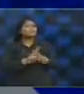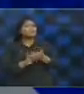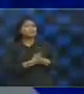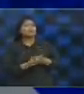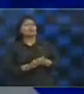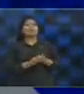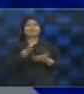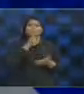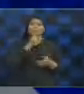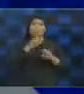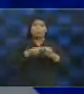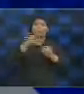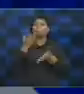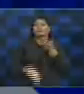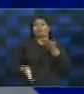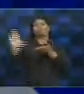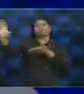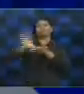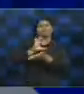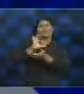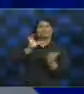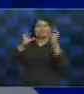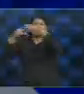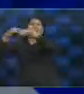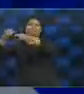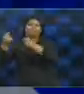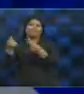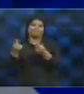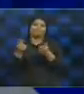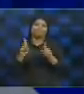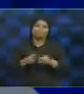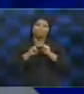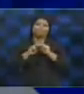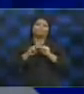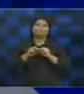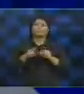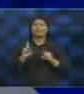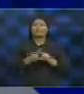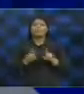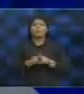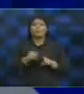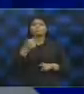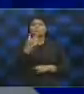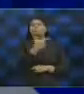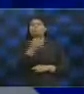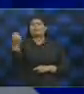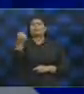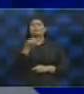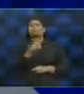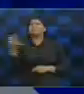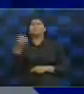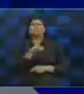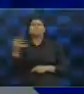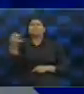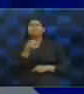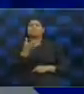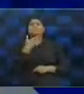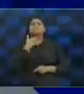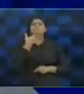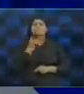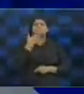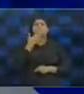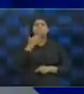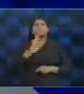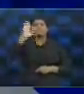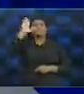apaga, fez assim, inclusive desrespeitando a justiça eleitoral, que me deu mais de 230 e tantos dias de resposta contra ele. Esse é mais